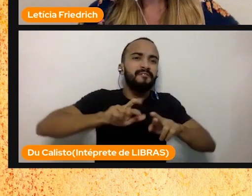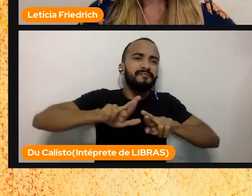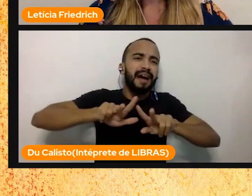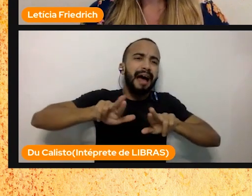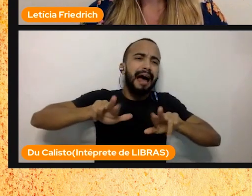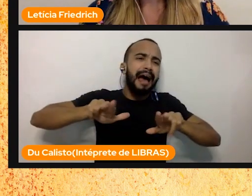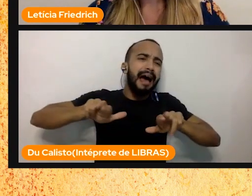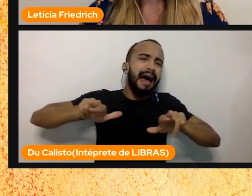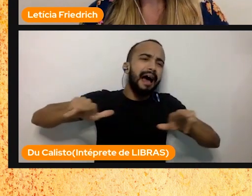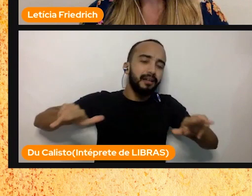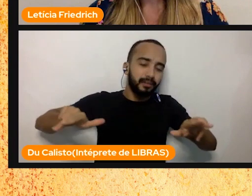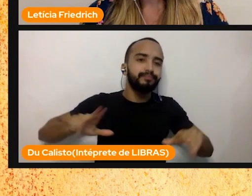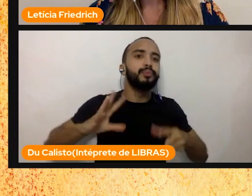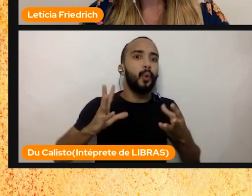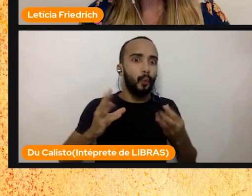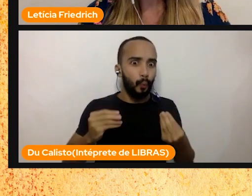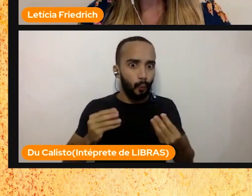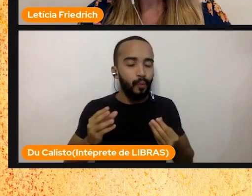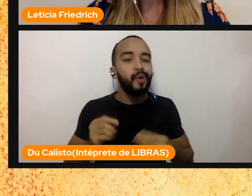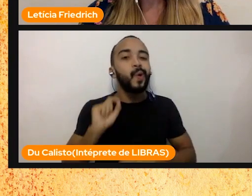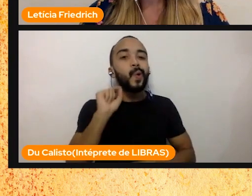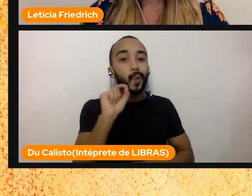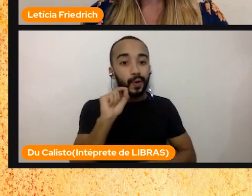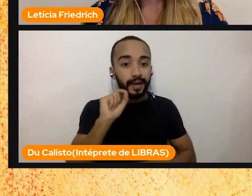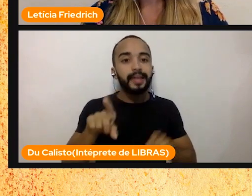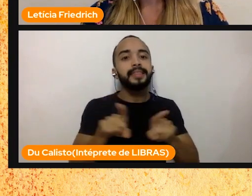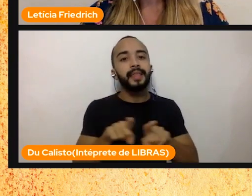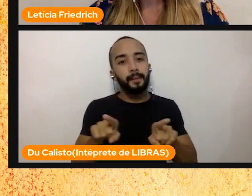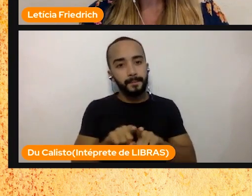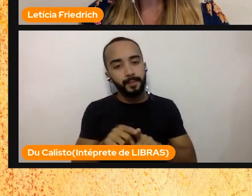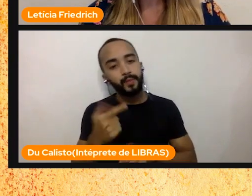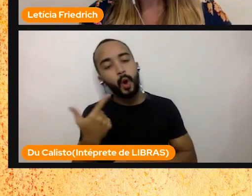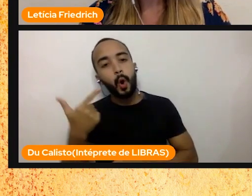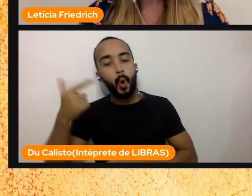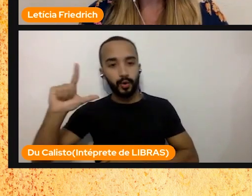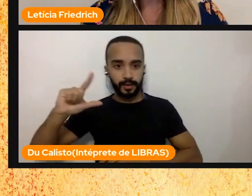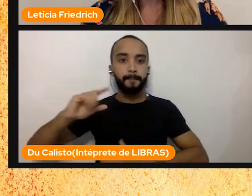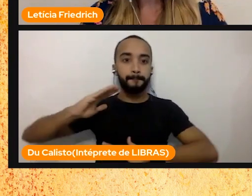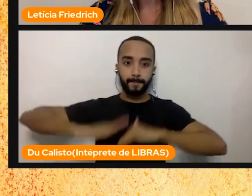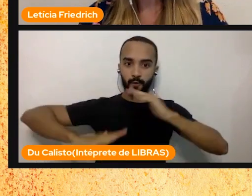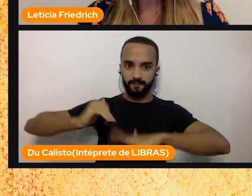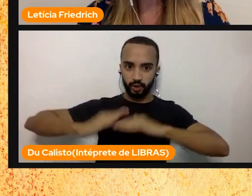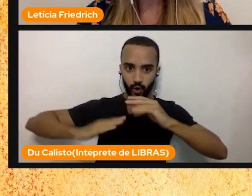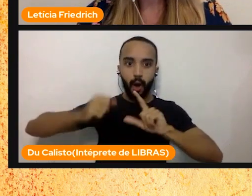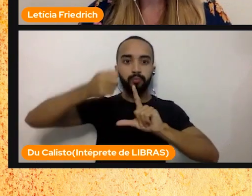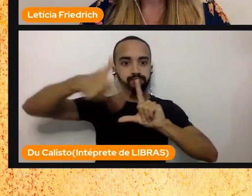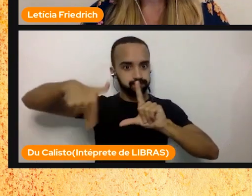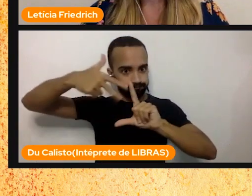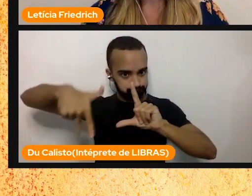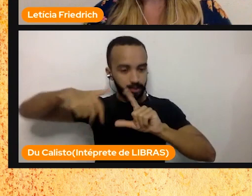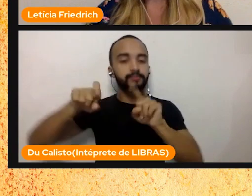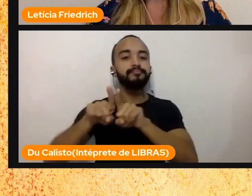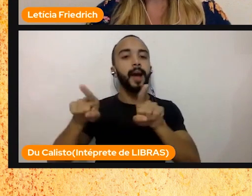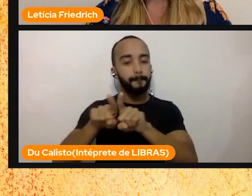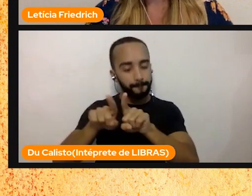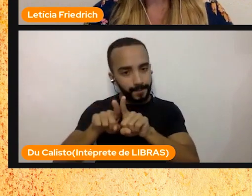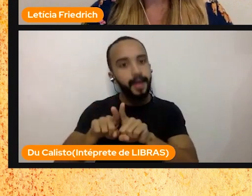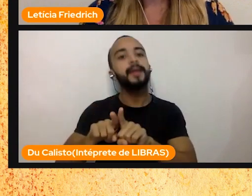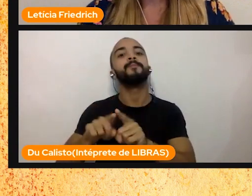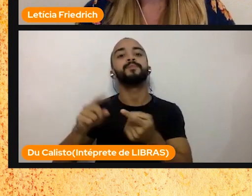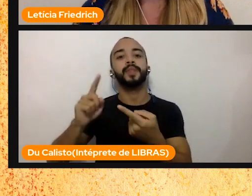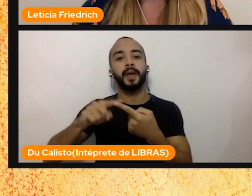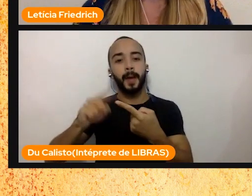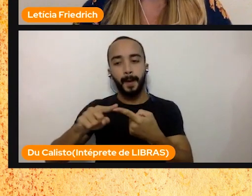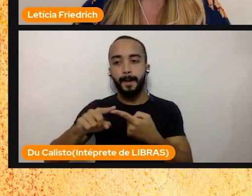animando também com ele, a Rosária ajudou a animar boa parte do filme, o Miller também, que é um dos poucos animadores, eu